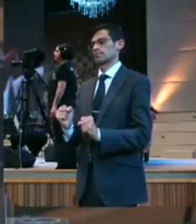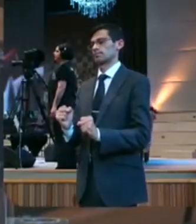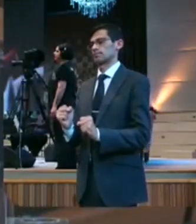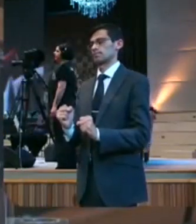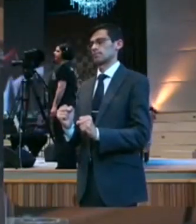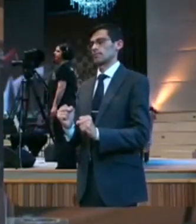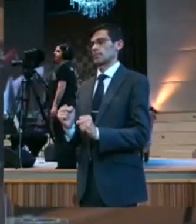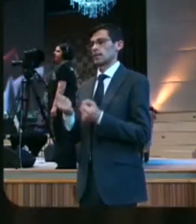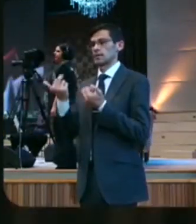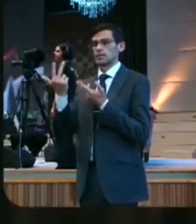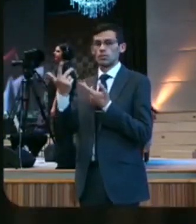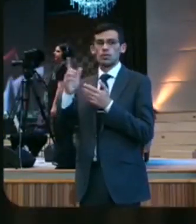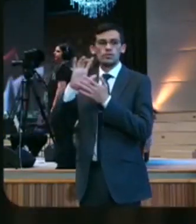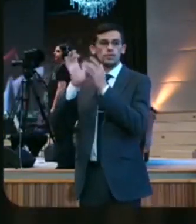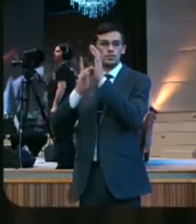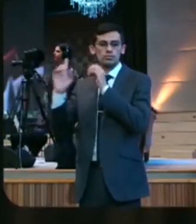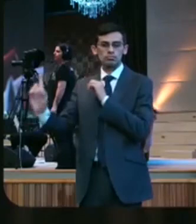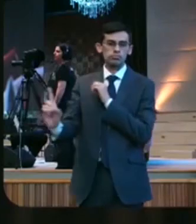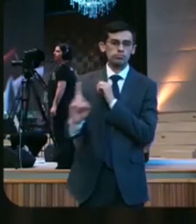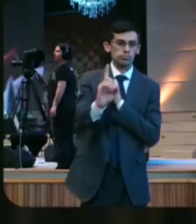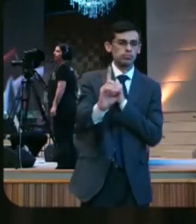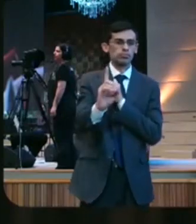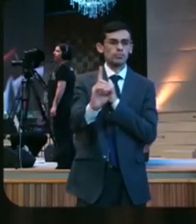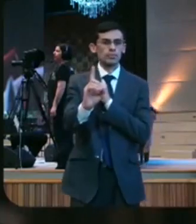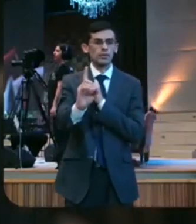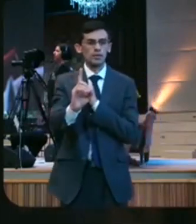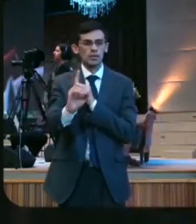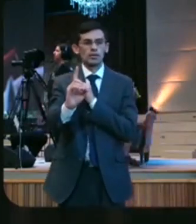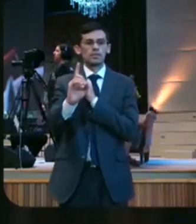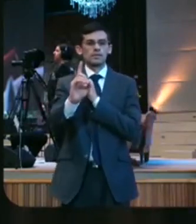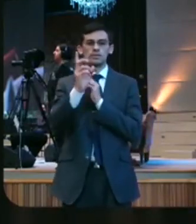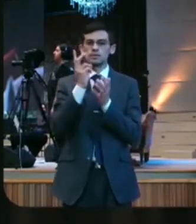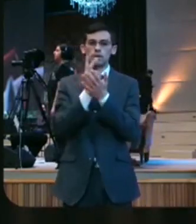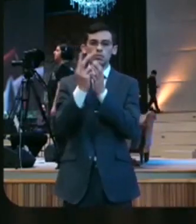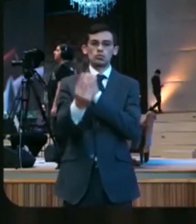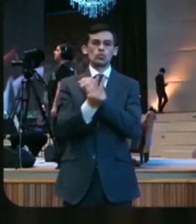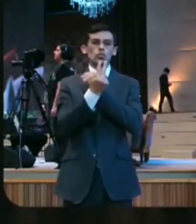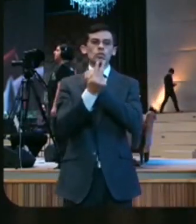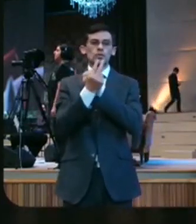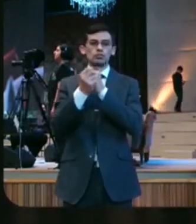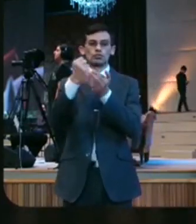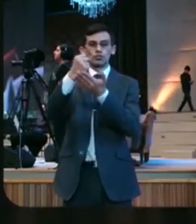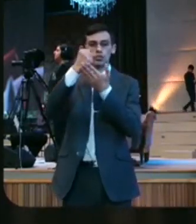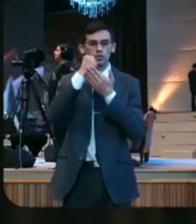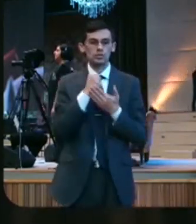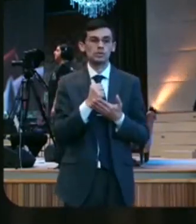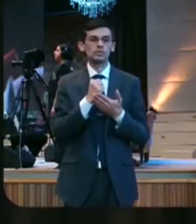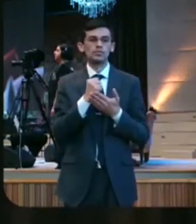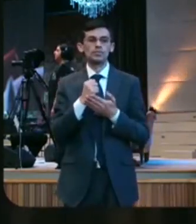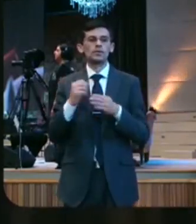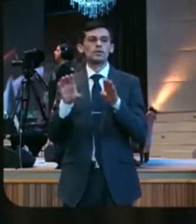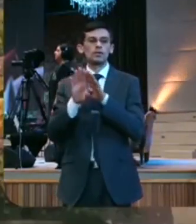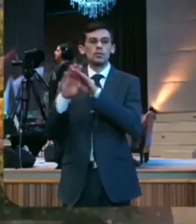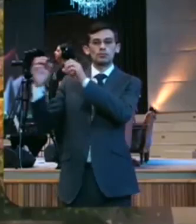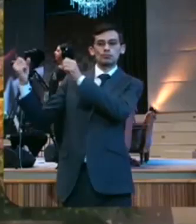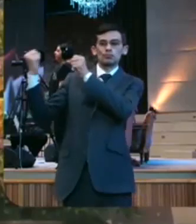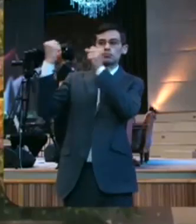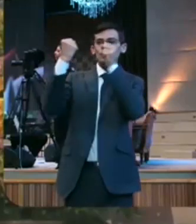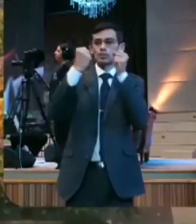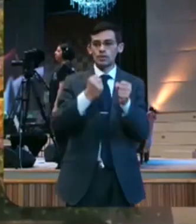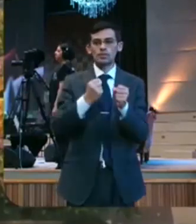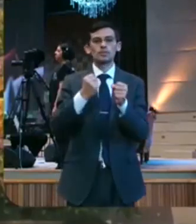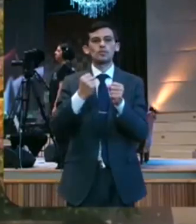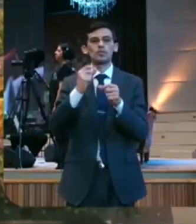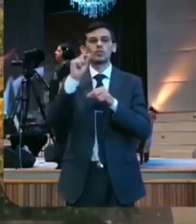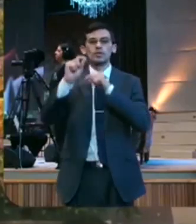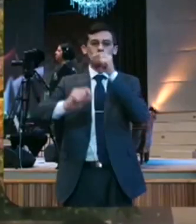Assim como Ele vai à nossa frente para enfrentar os inimigos externos, Ele nos dá poder para enfrentar